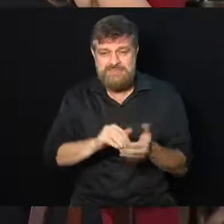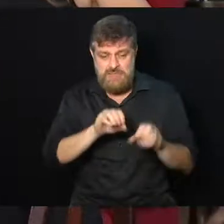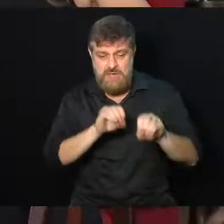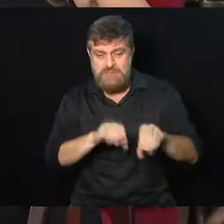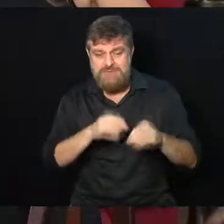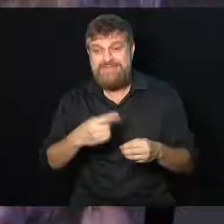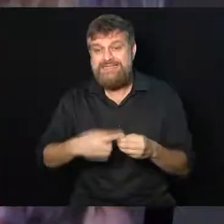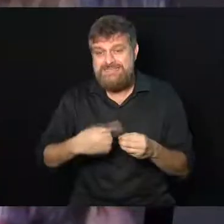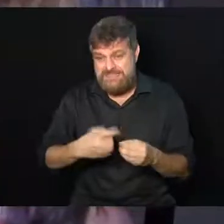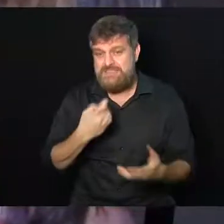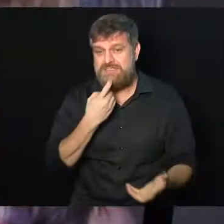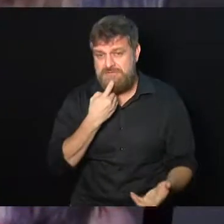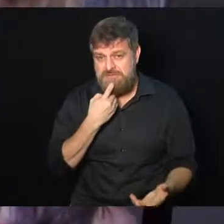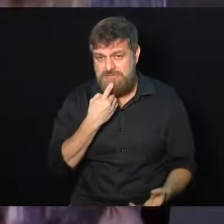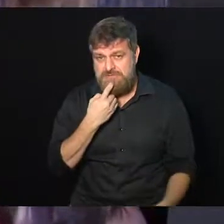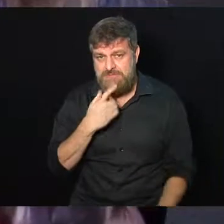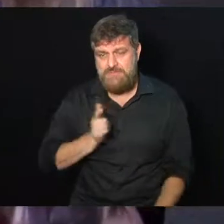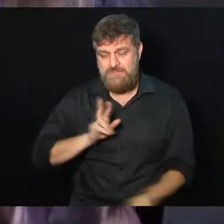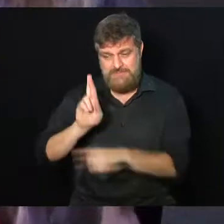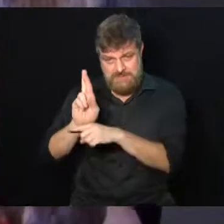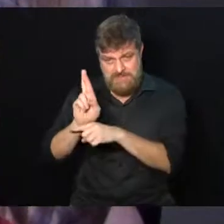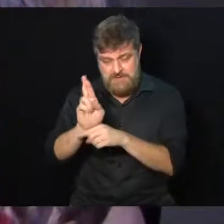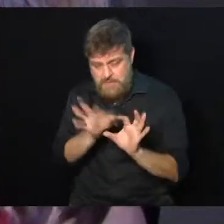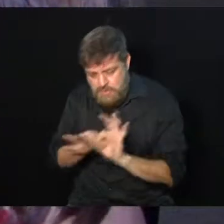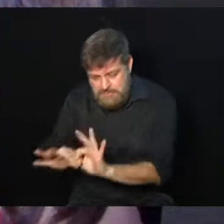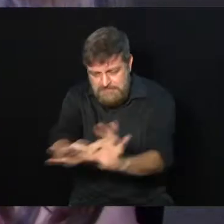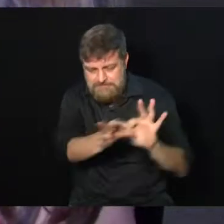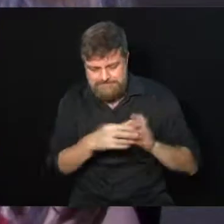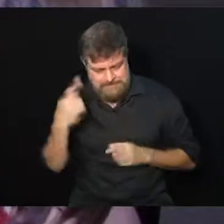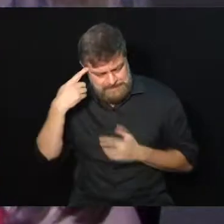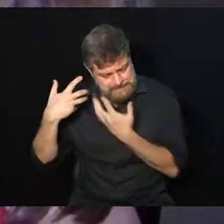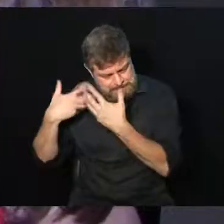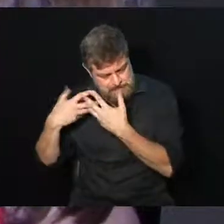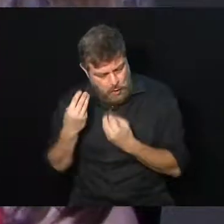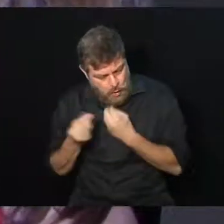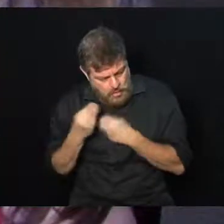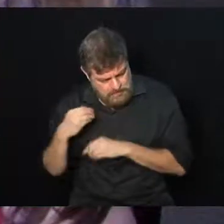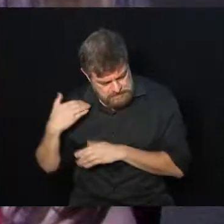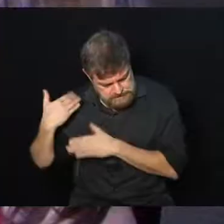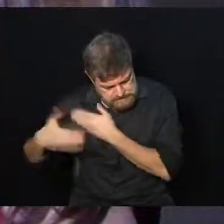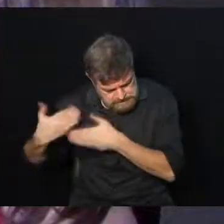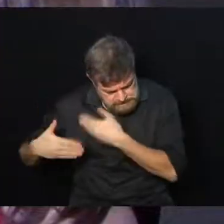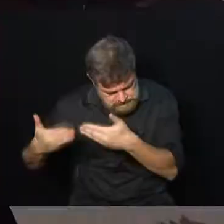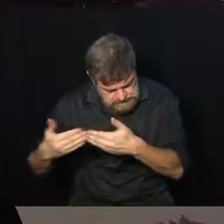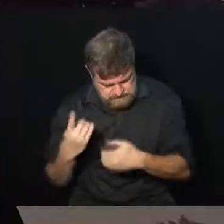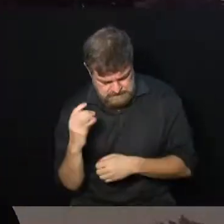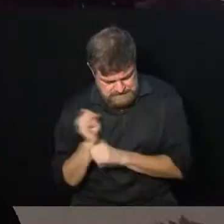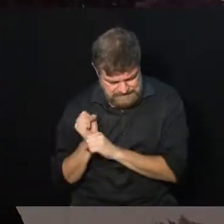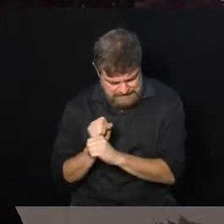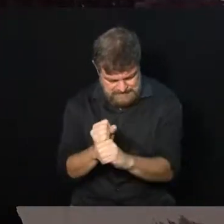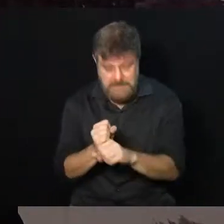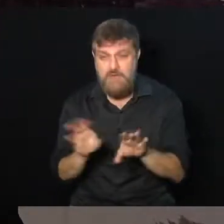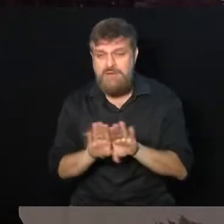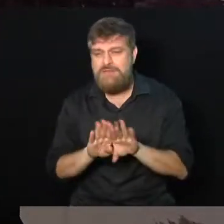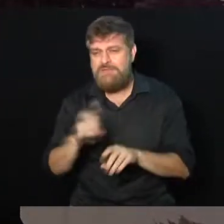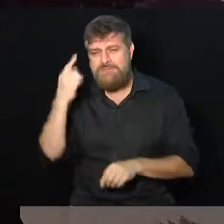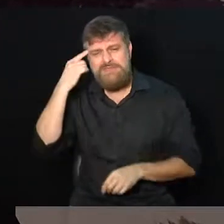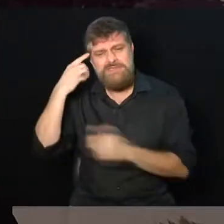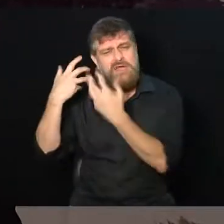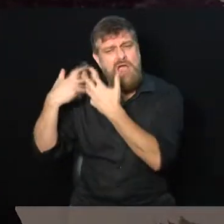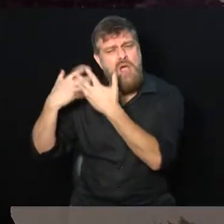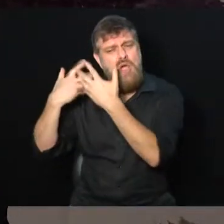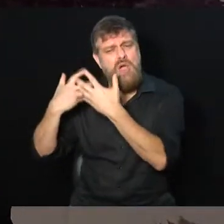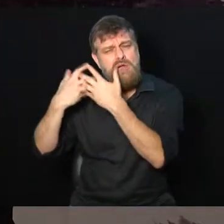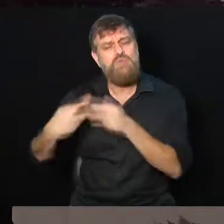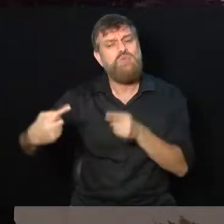do município de Campinas. Nós nos reunimos e pensamos quais foram os avanços que nós tivemos nos últimos 10 anos e também tentamos pensar quais